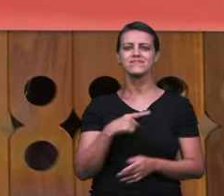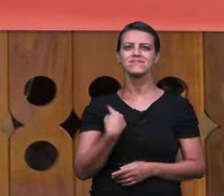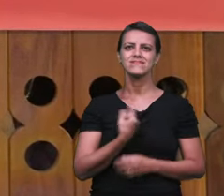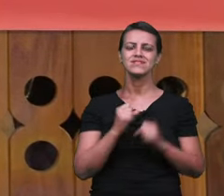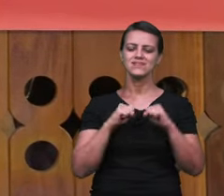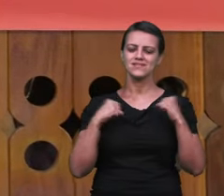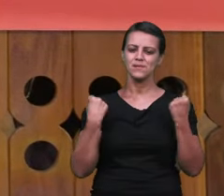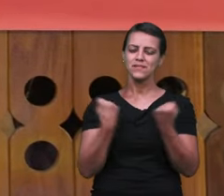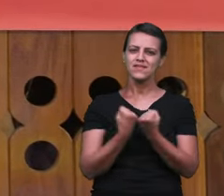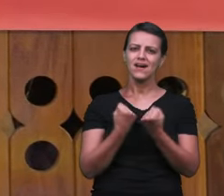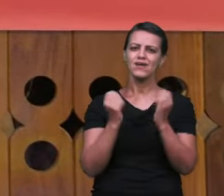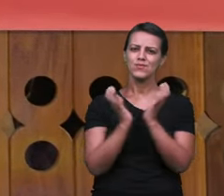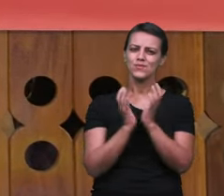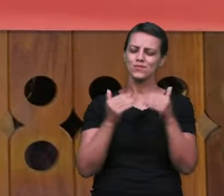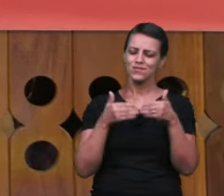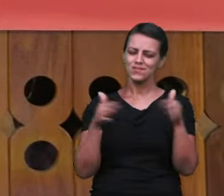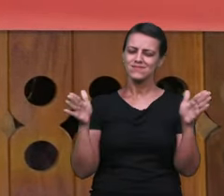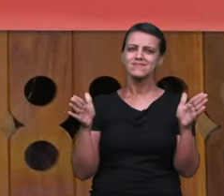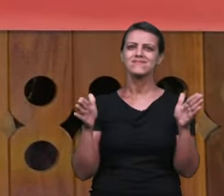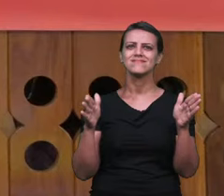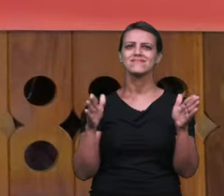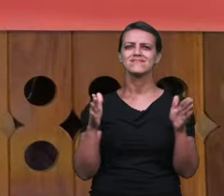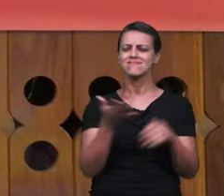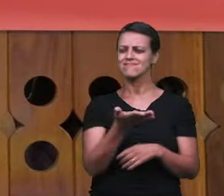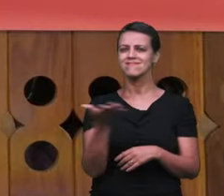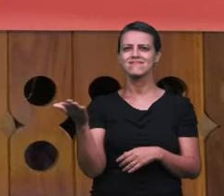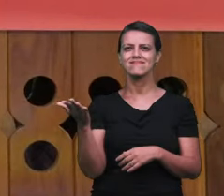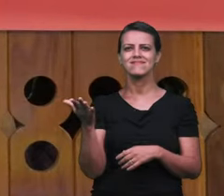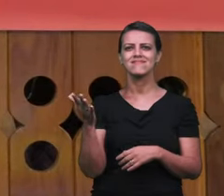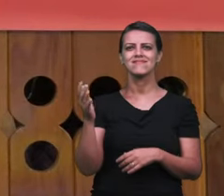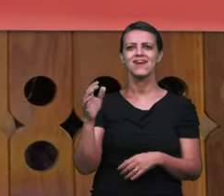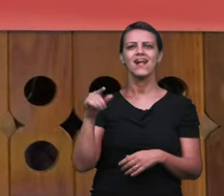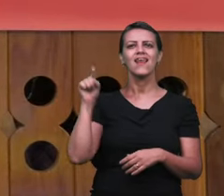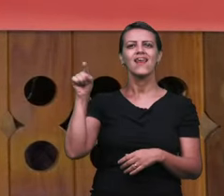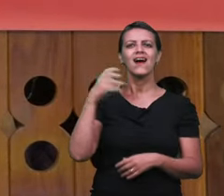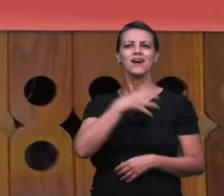de principiantes, recebemos uma bênção, temos um grupo aqui do sul da Bahia,